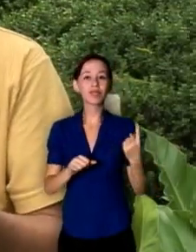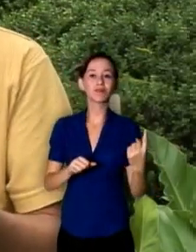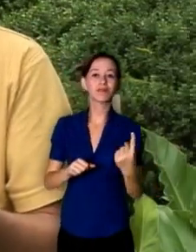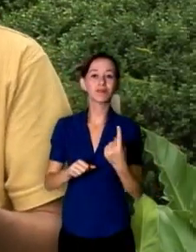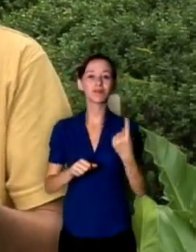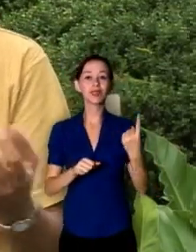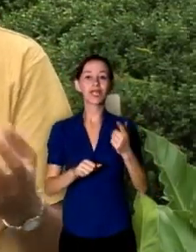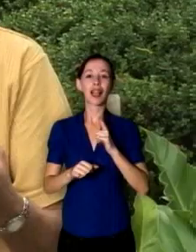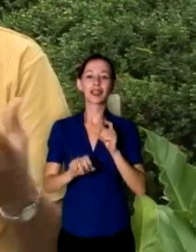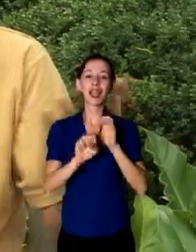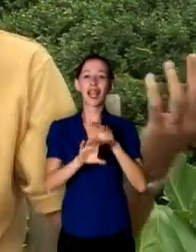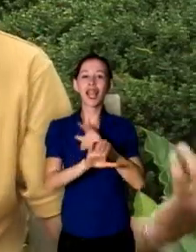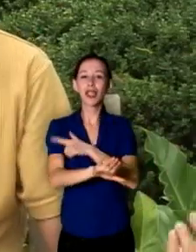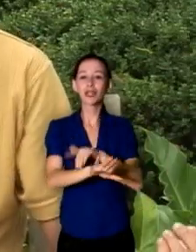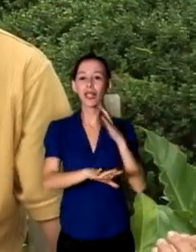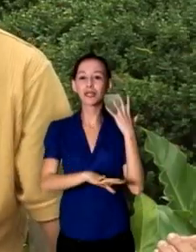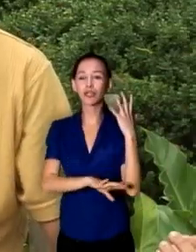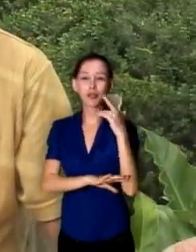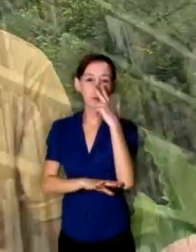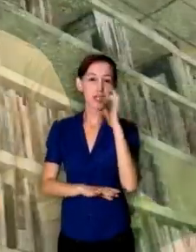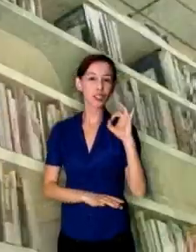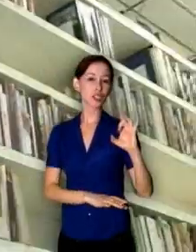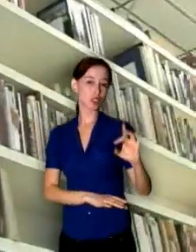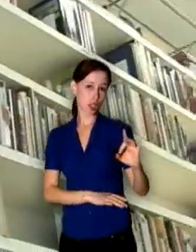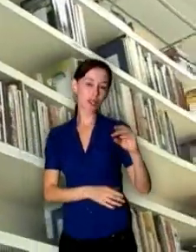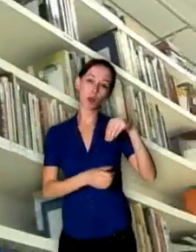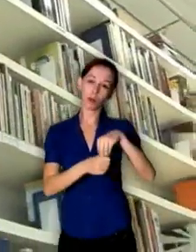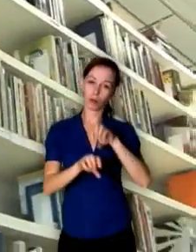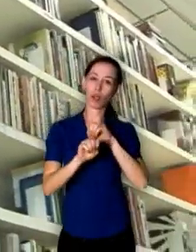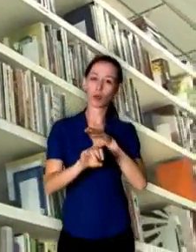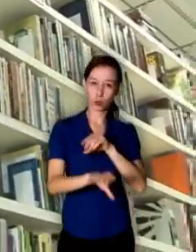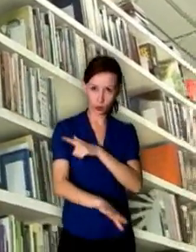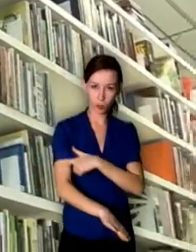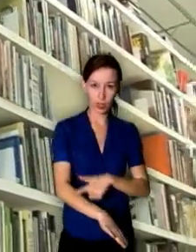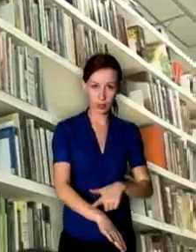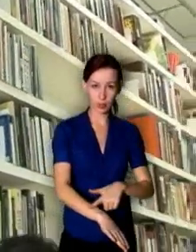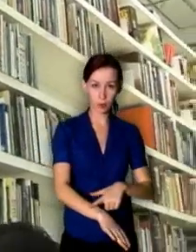sozinho no mundo que a gente tem de educação.